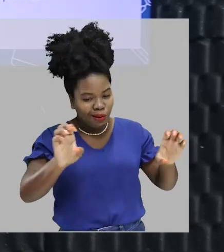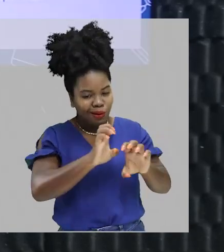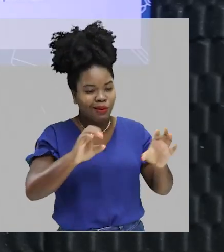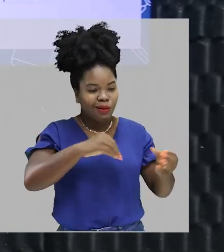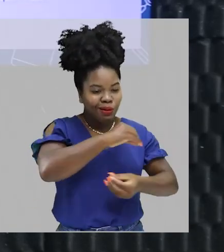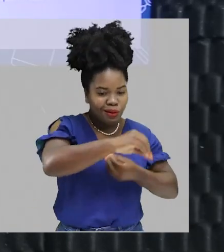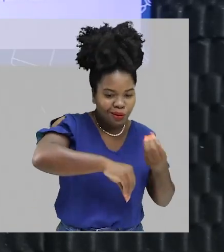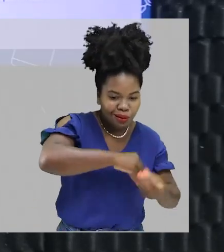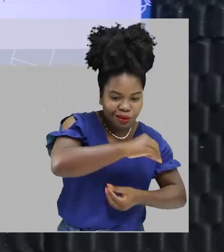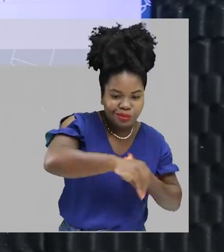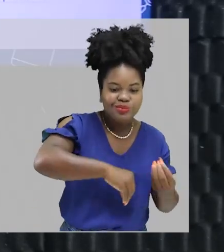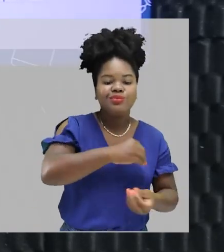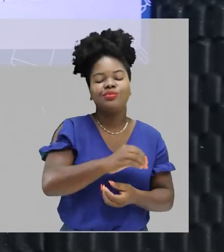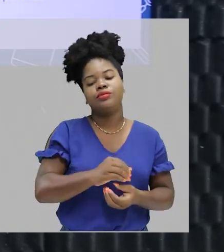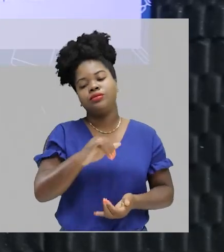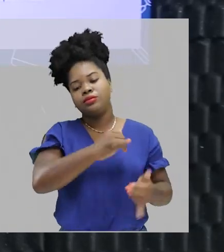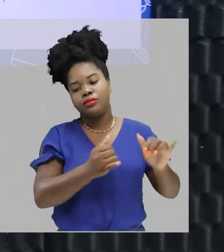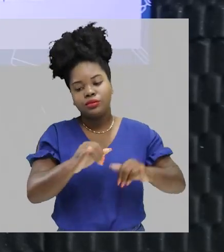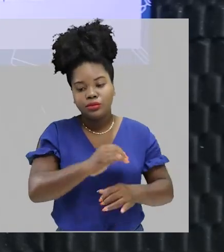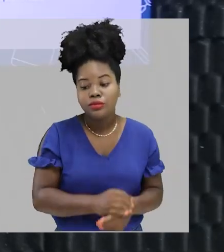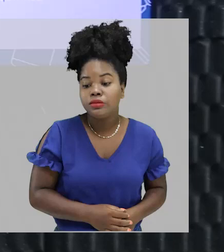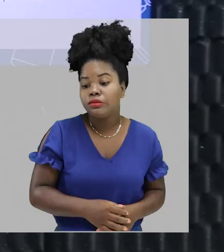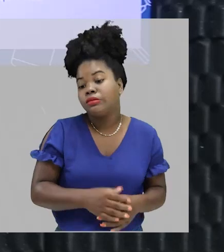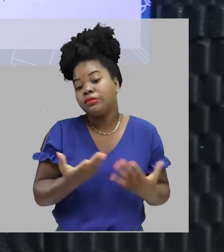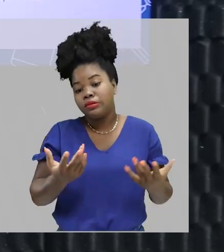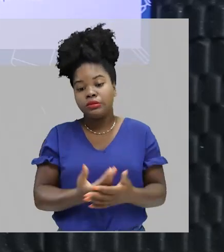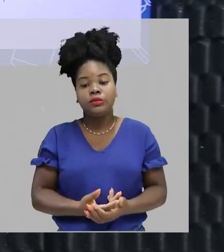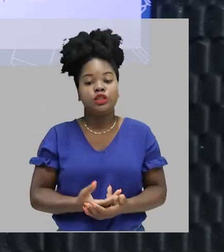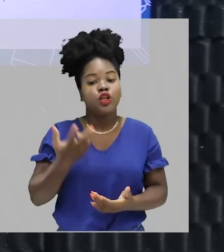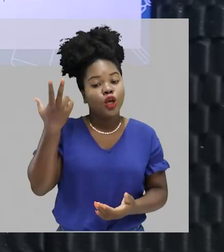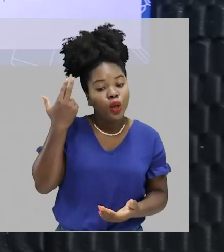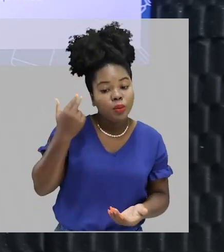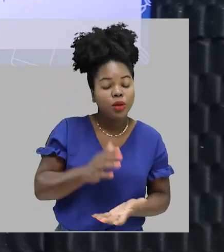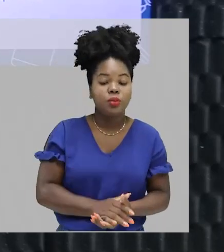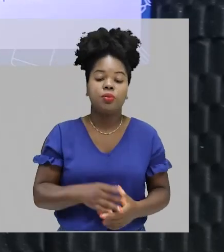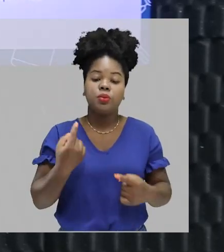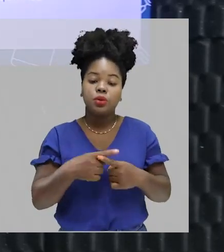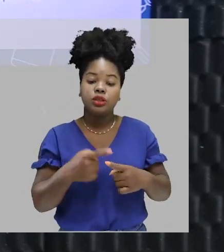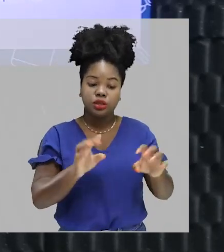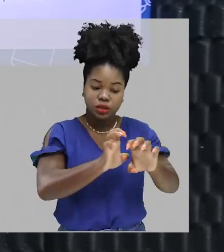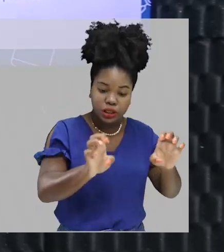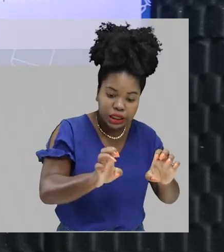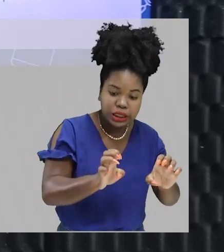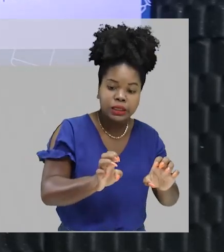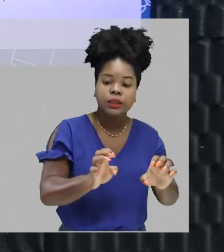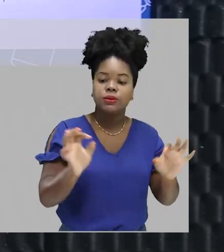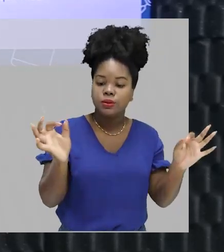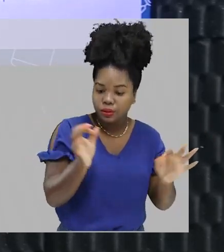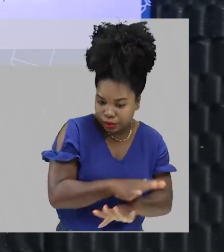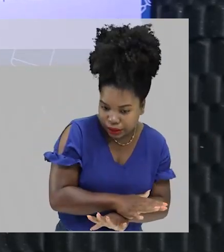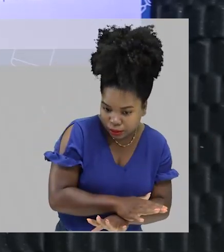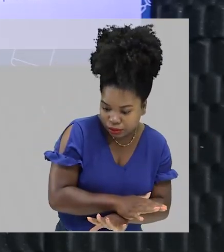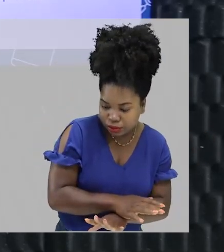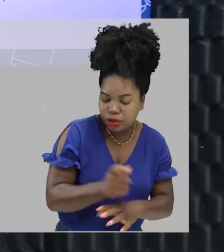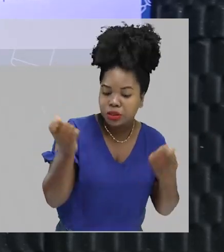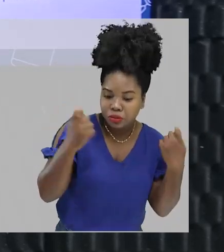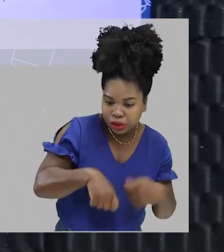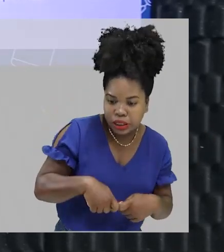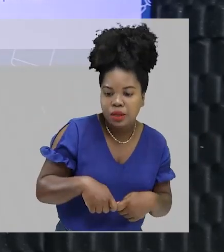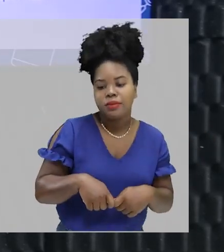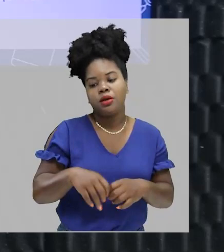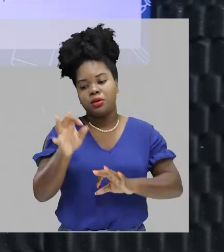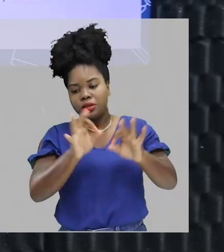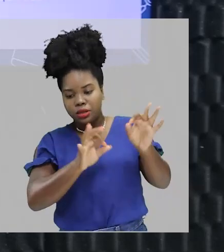Porque nós chegamos a uma equação final. Então, chegando a essa equação final, podemos trabalhar como se fosse